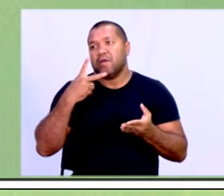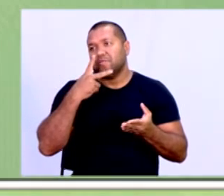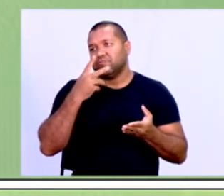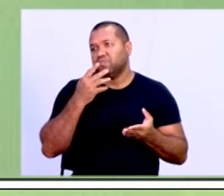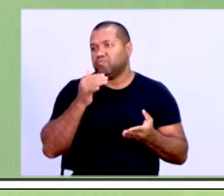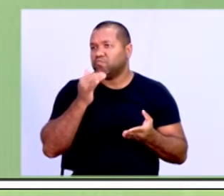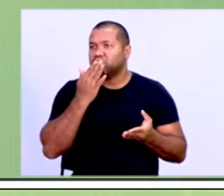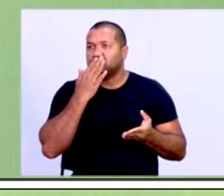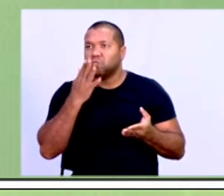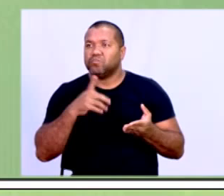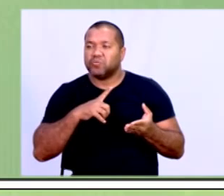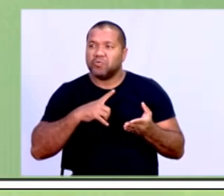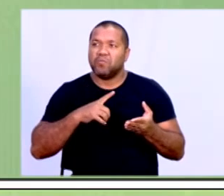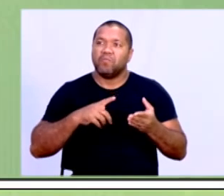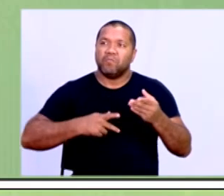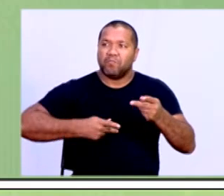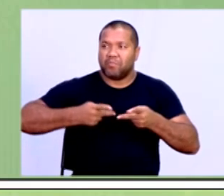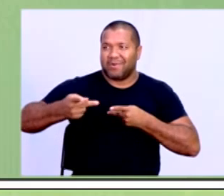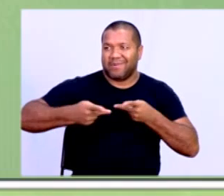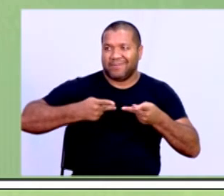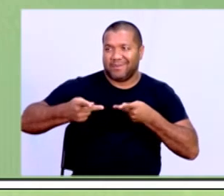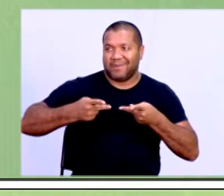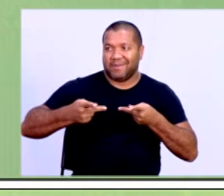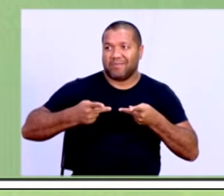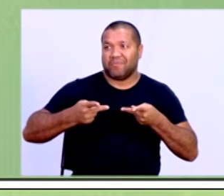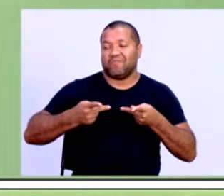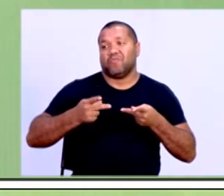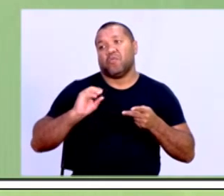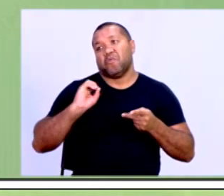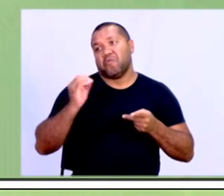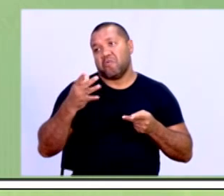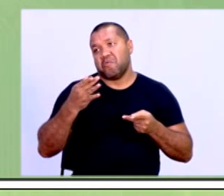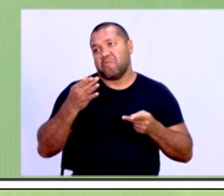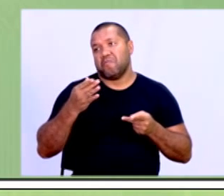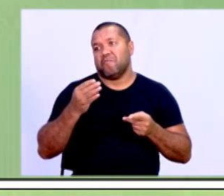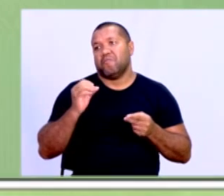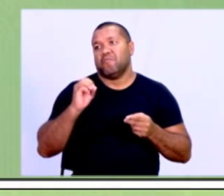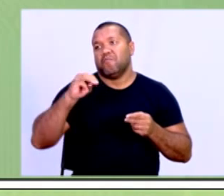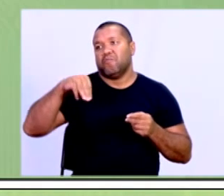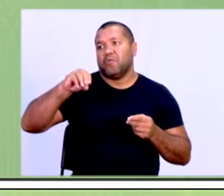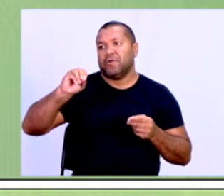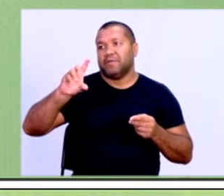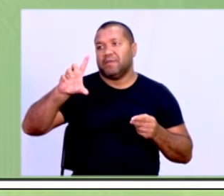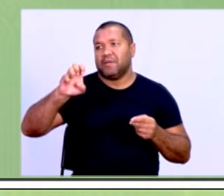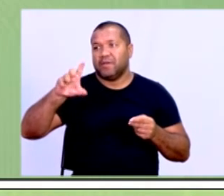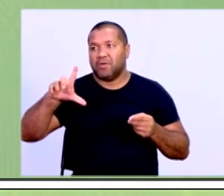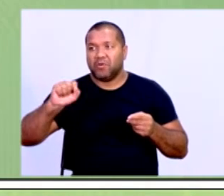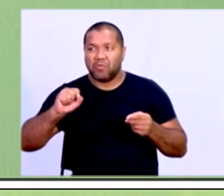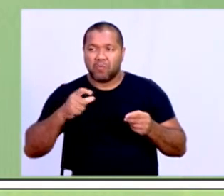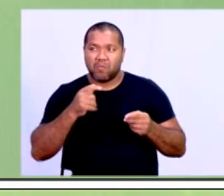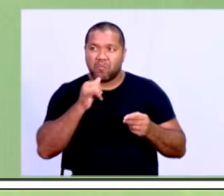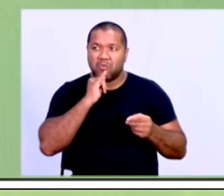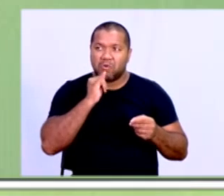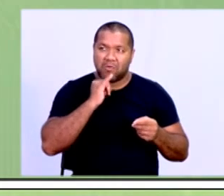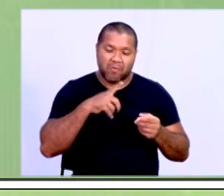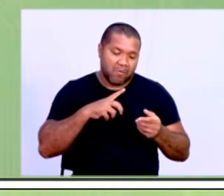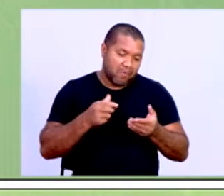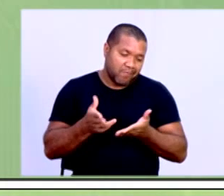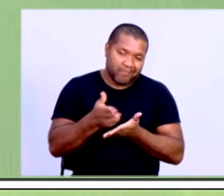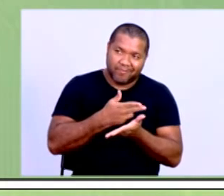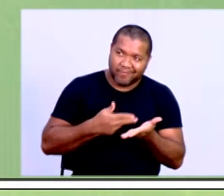ou um objeto, um modelo ou projeto de um objeto, sendo que não se